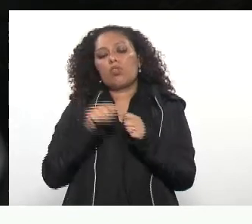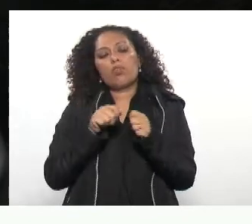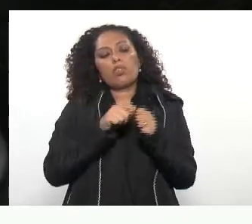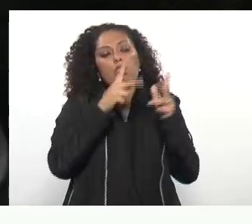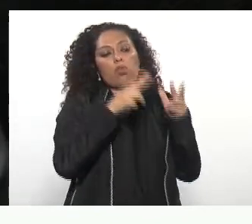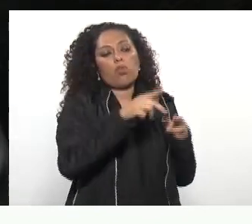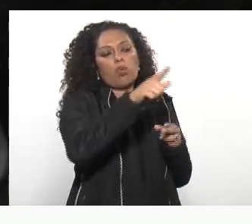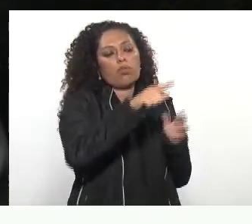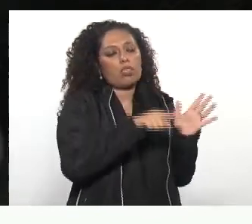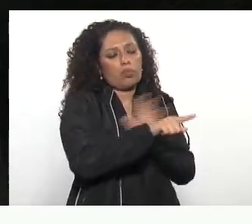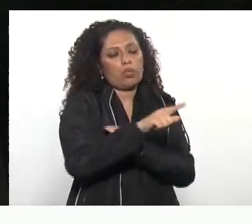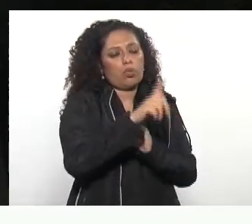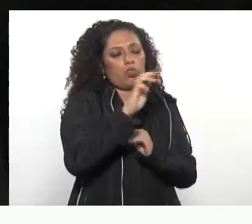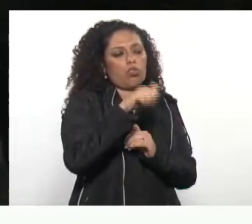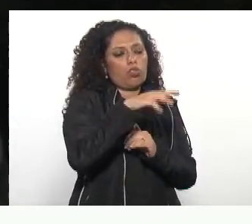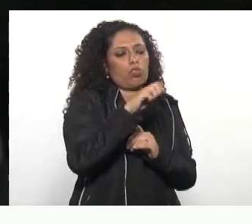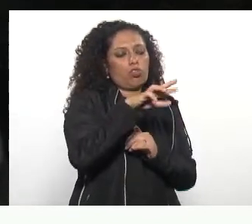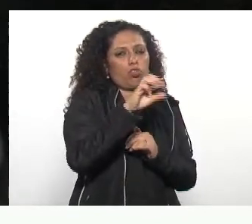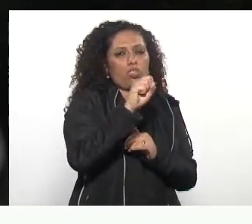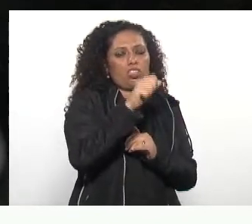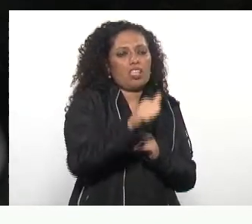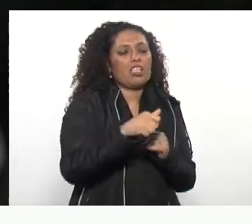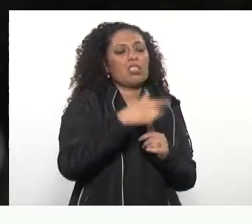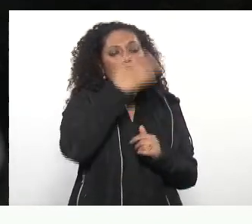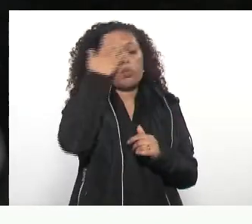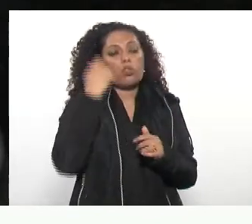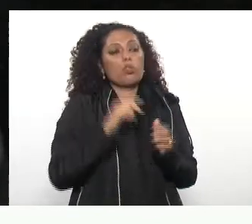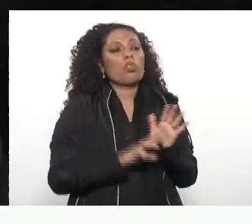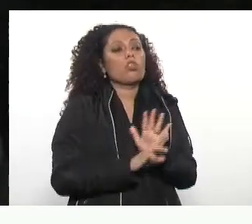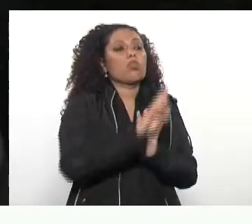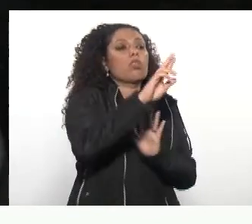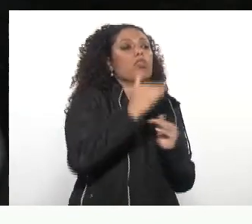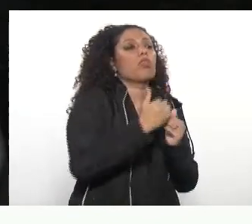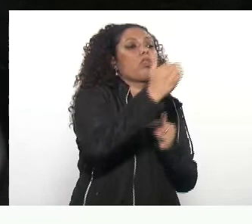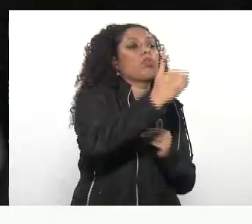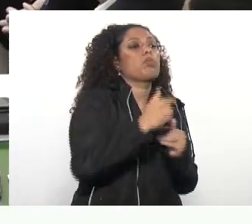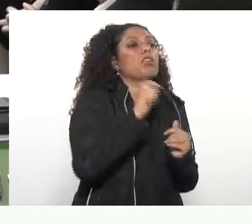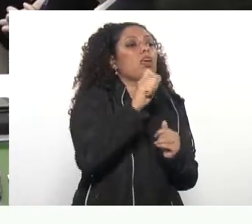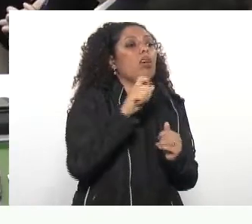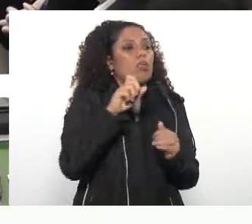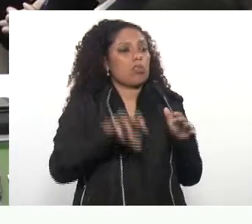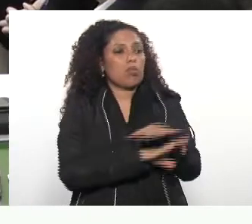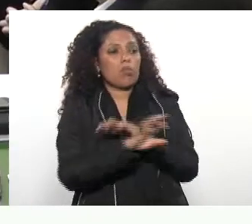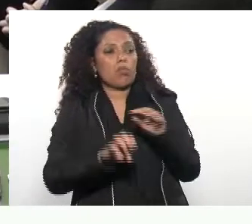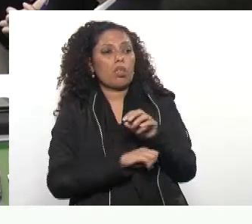presidente da Genersa: quem é que tem que ter iniciativa disso? As empresas são... Então,